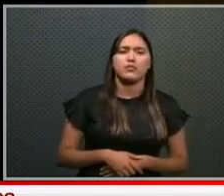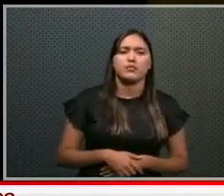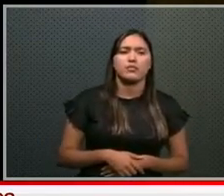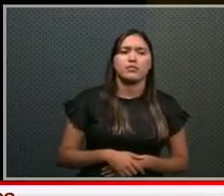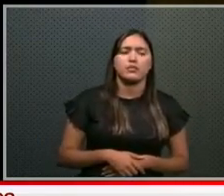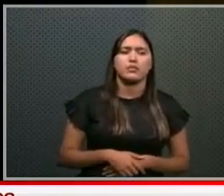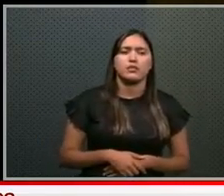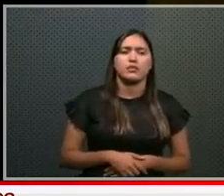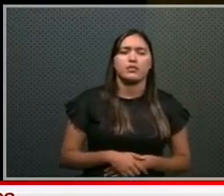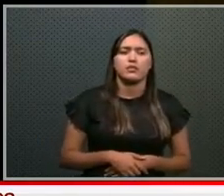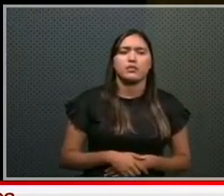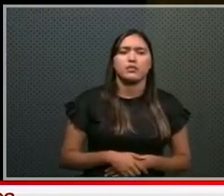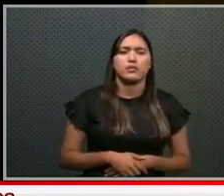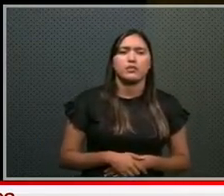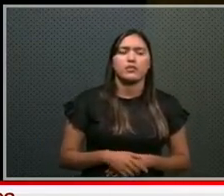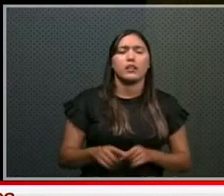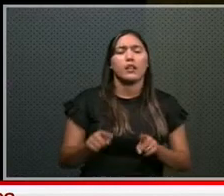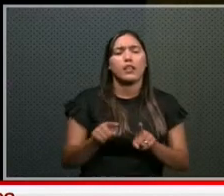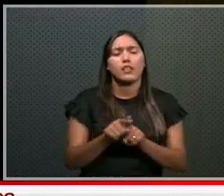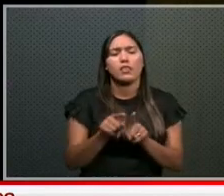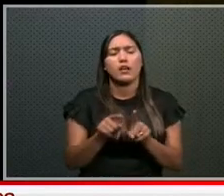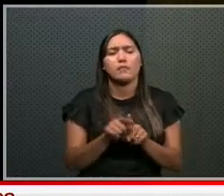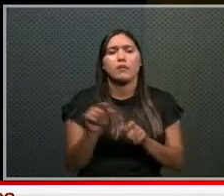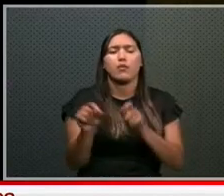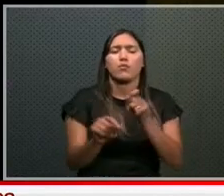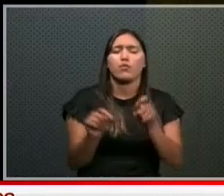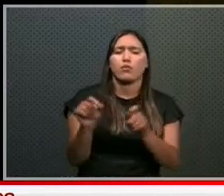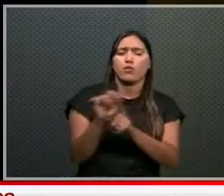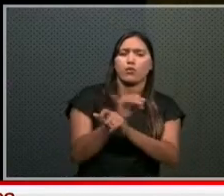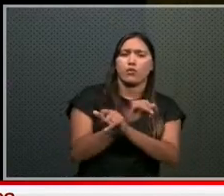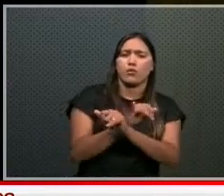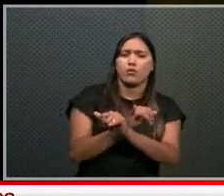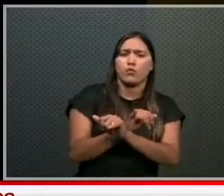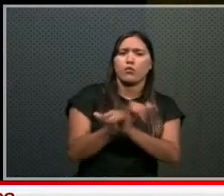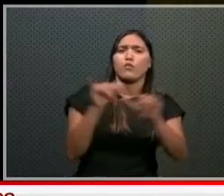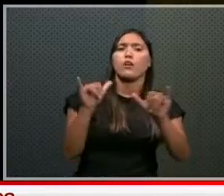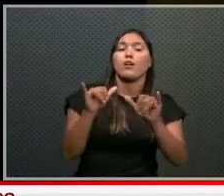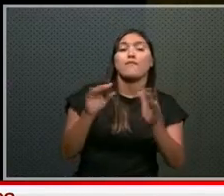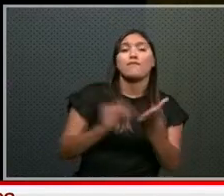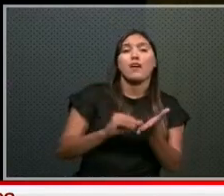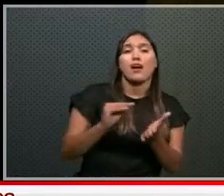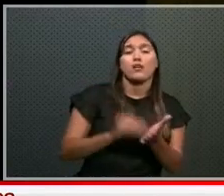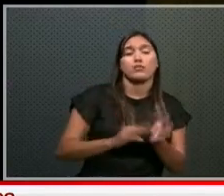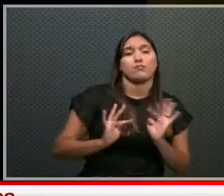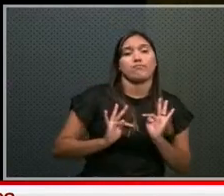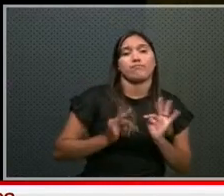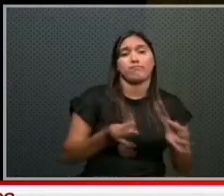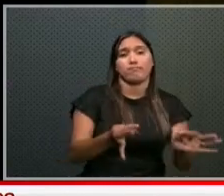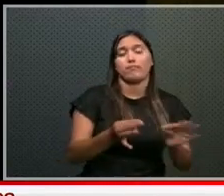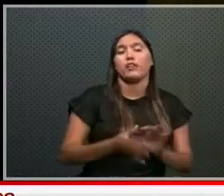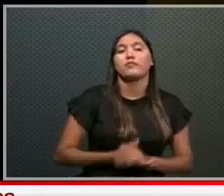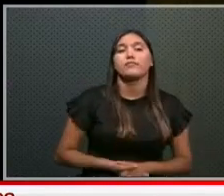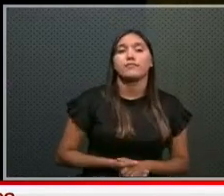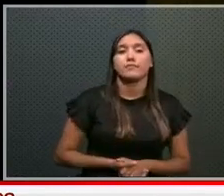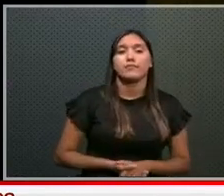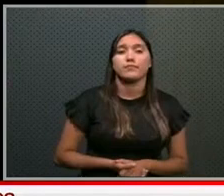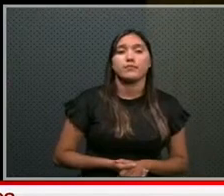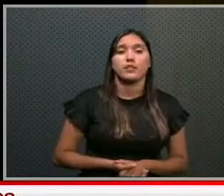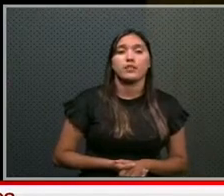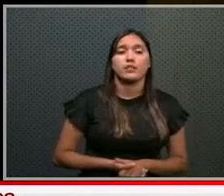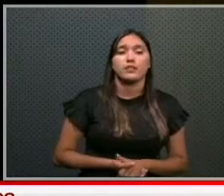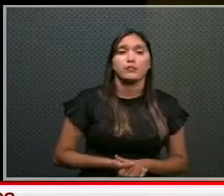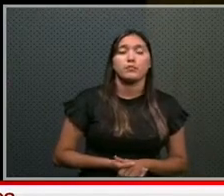que eu quero trazer para você gente nós temos um distanciamento tecnológico absurdo E aí